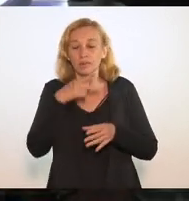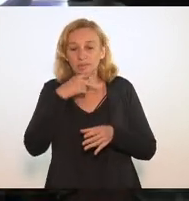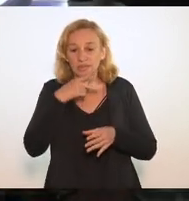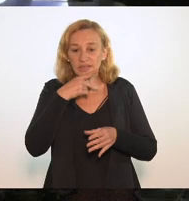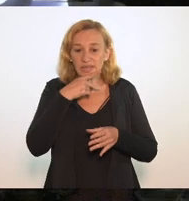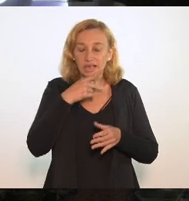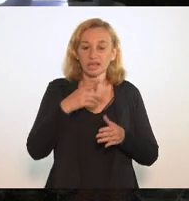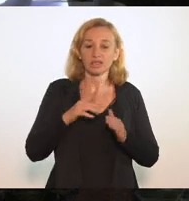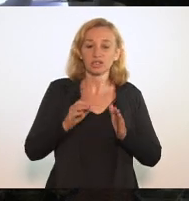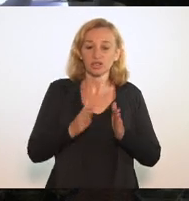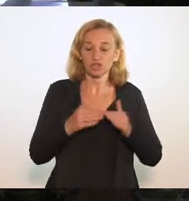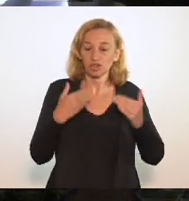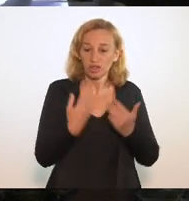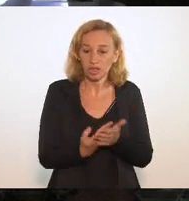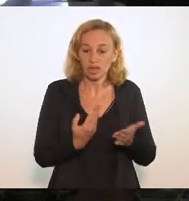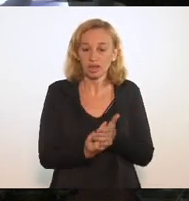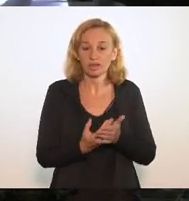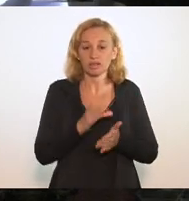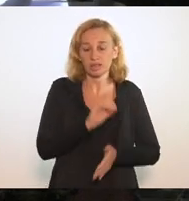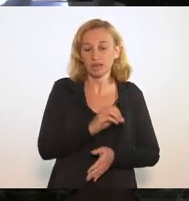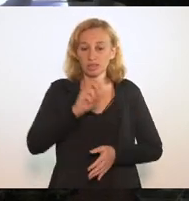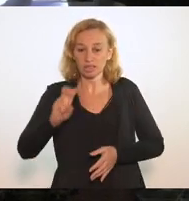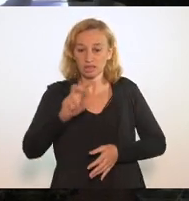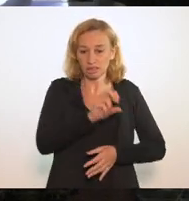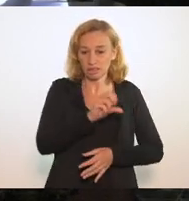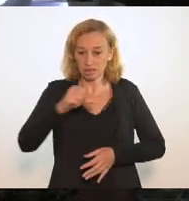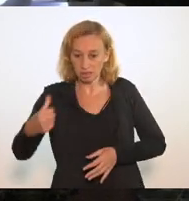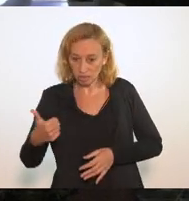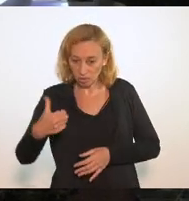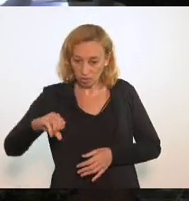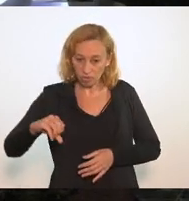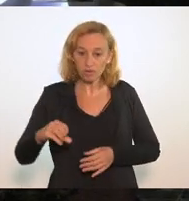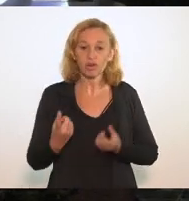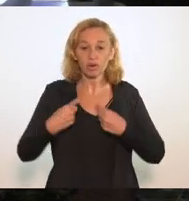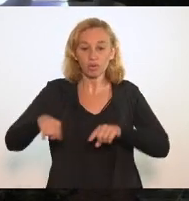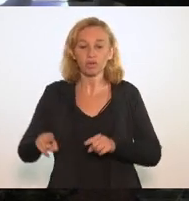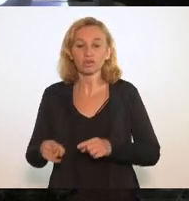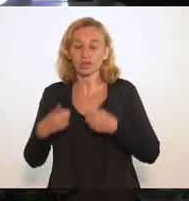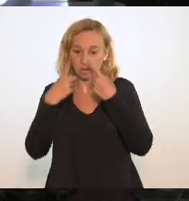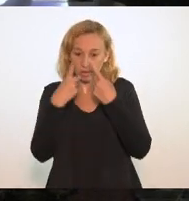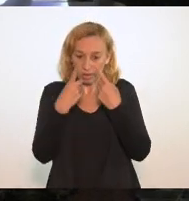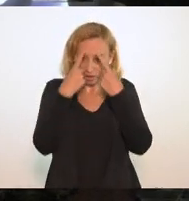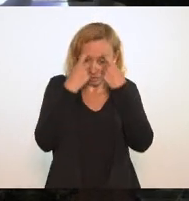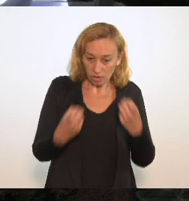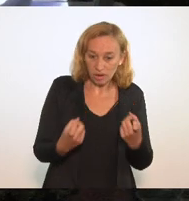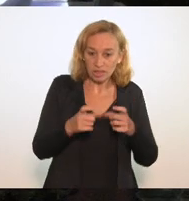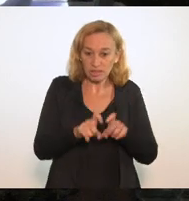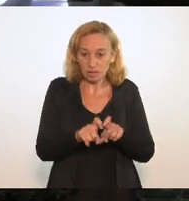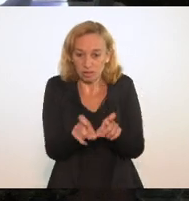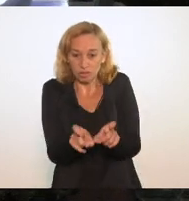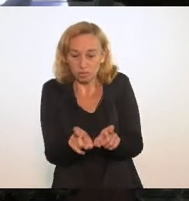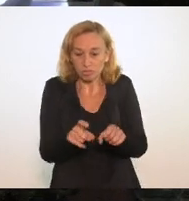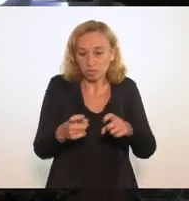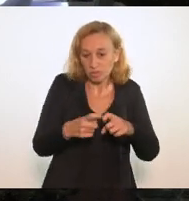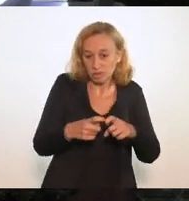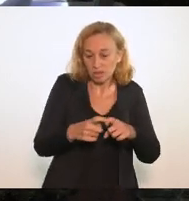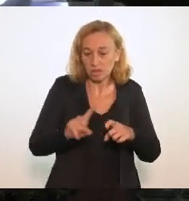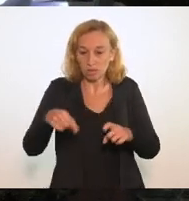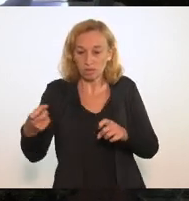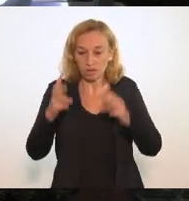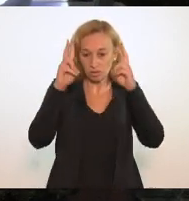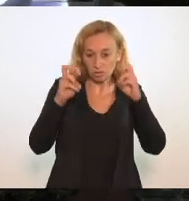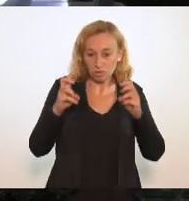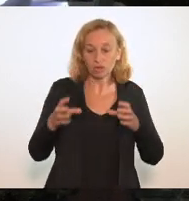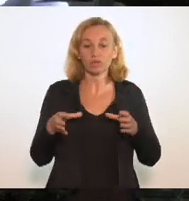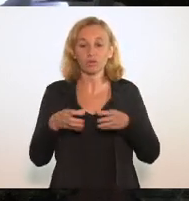resolução 05 de 19, que institui o Grupo de Trabalho de Prevenção e Combate à Violência Obstétrica e da Outras Providências. Pedido de pareceres das